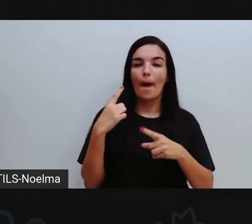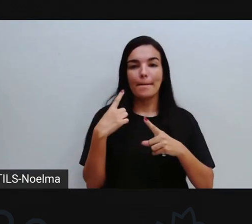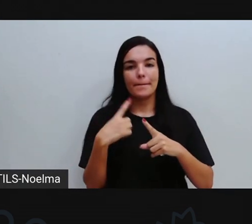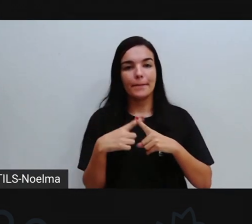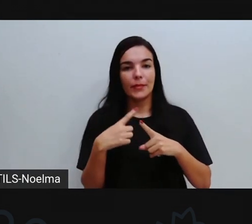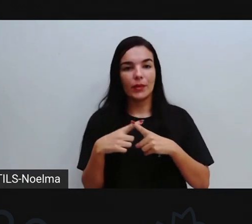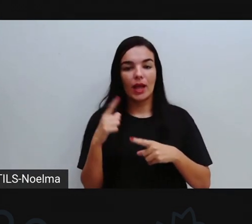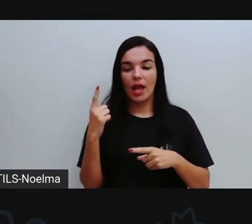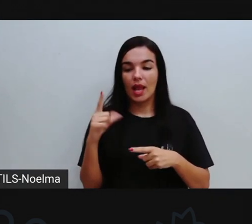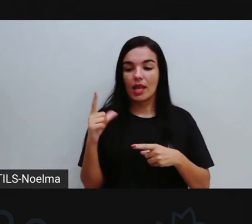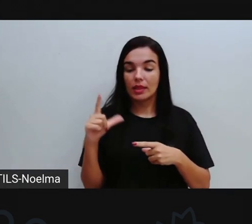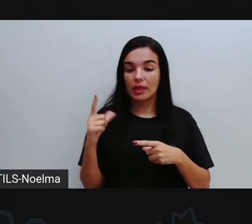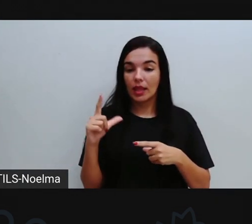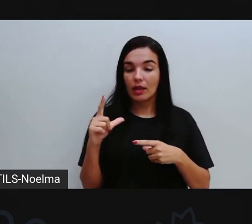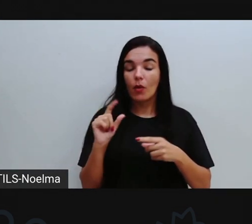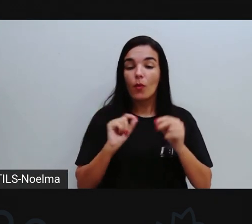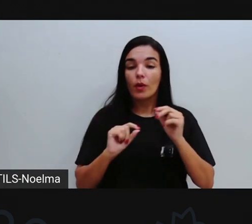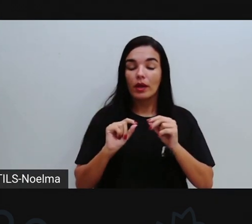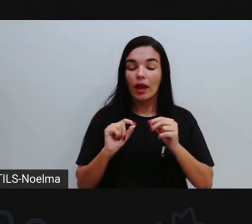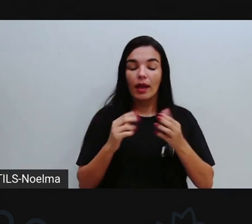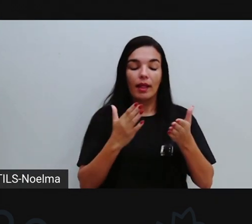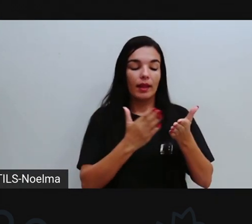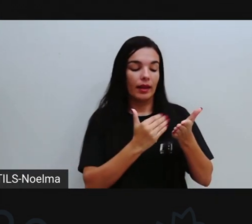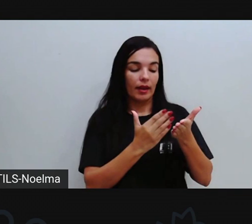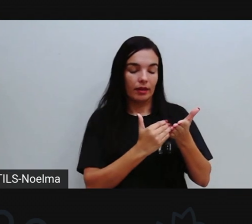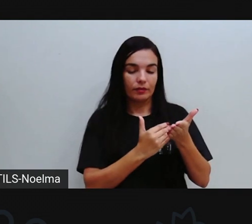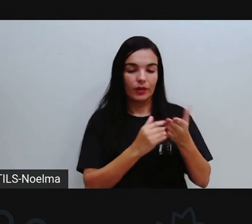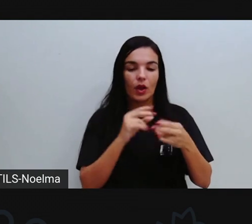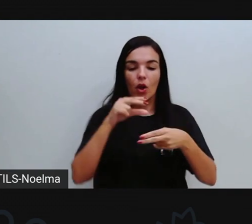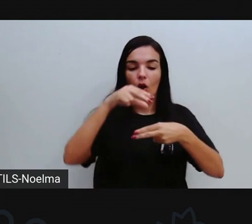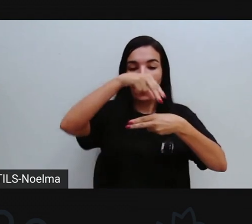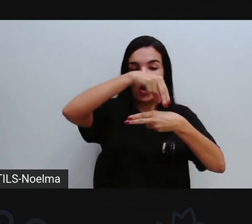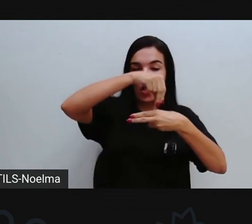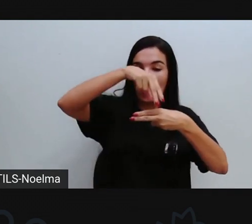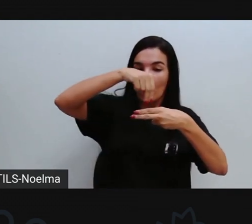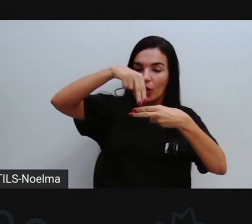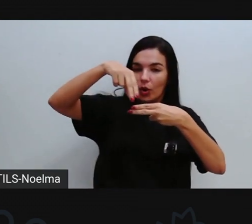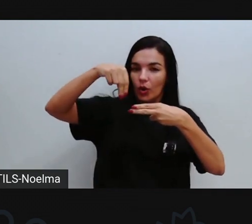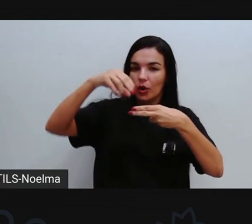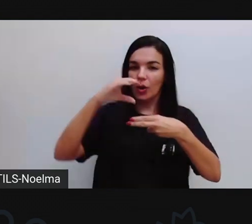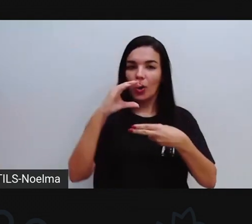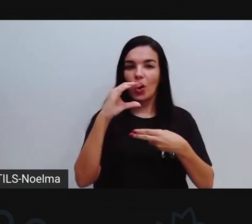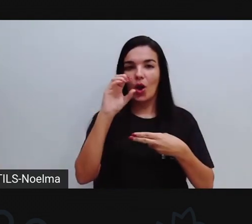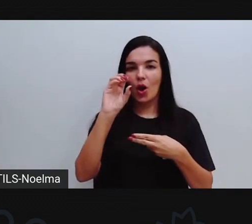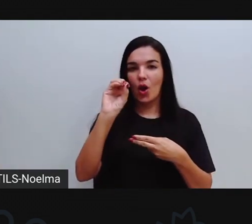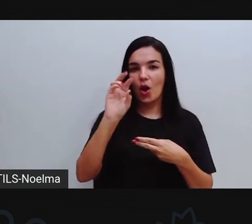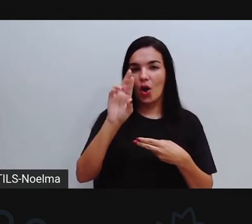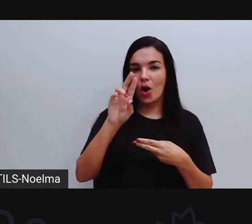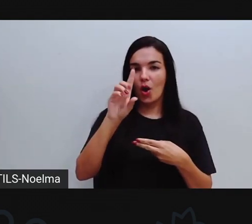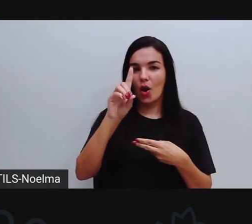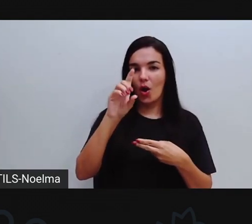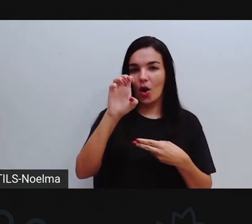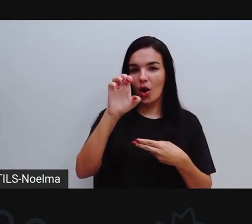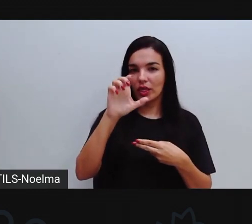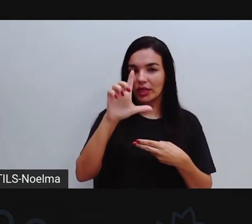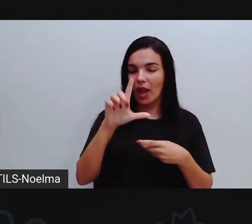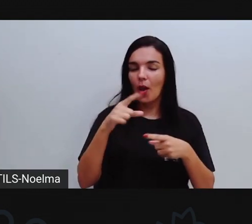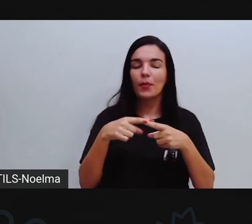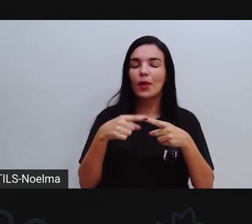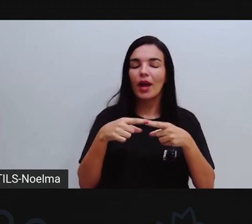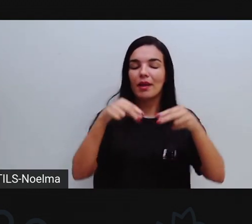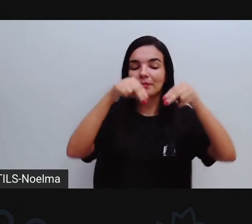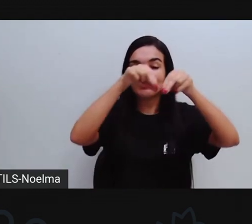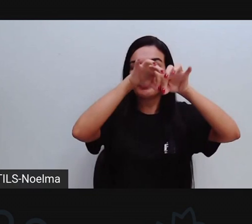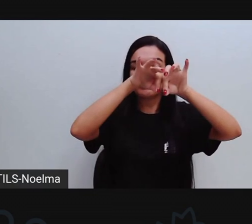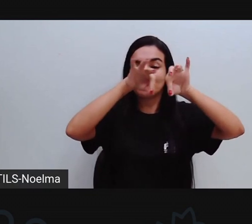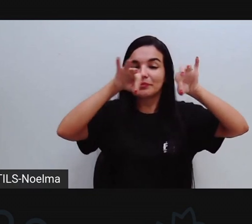já lembra livros, né? Cordel eram e são, que ainda se utiliza, né? As cordas onde